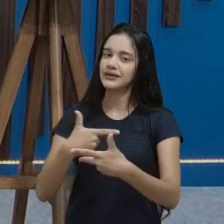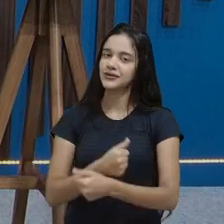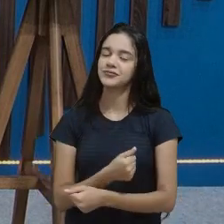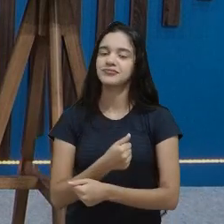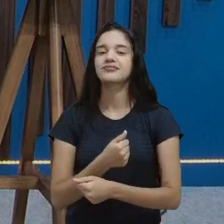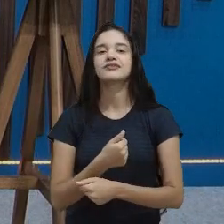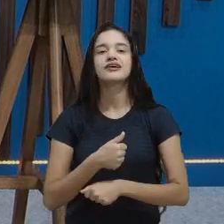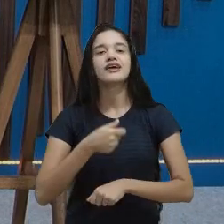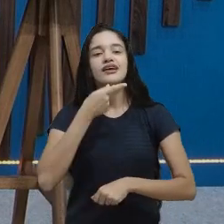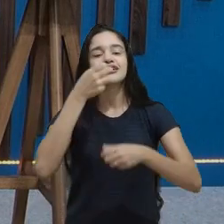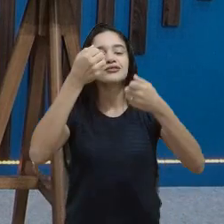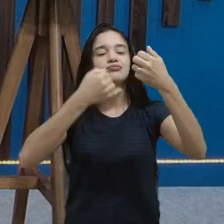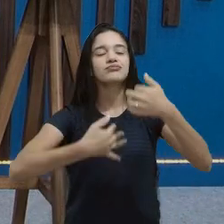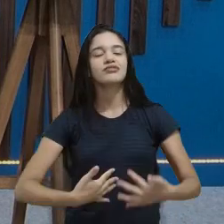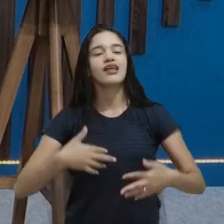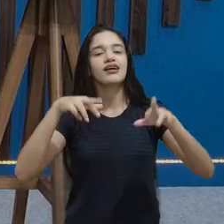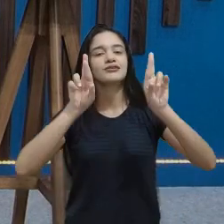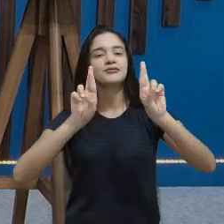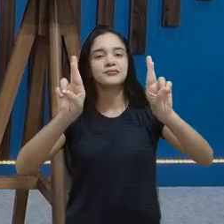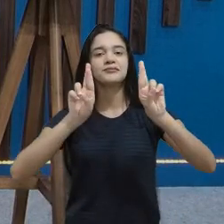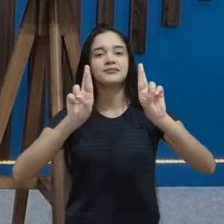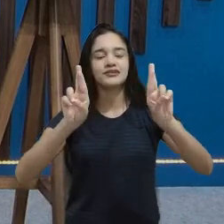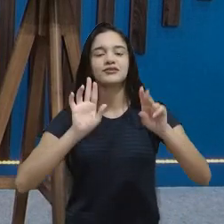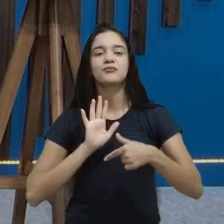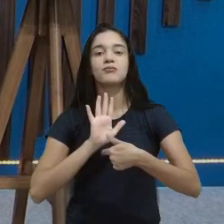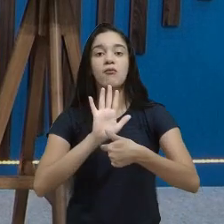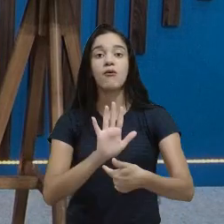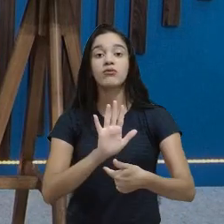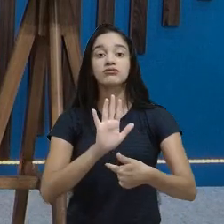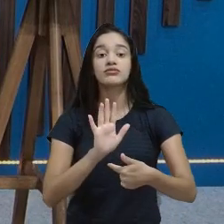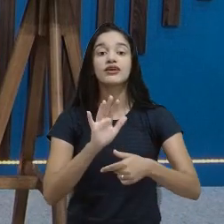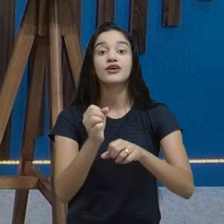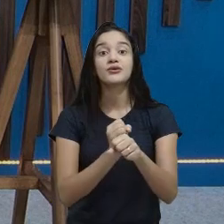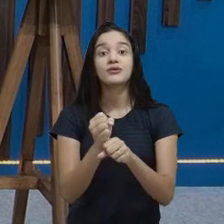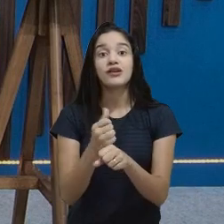de esperança, não é? Ela traz uma mensagem para a gente em